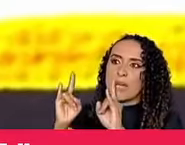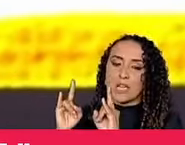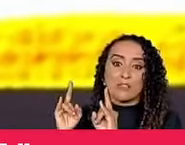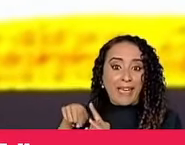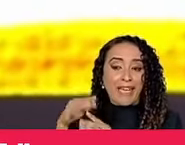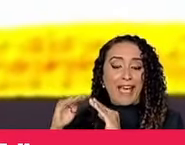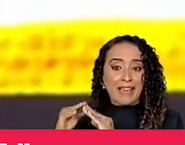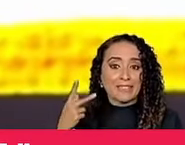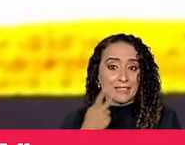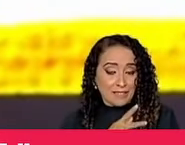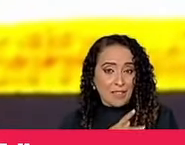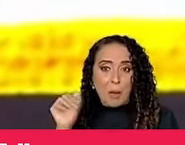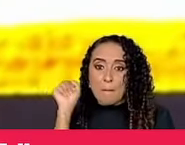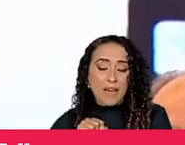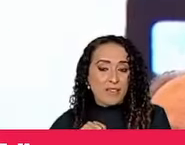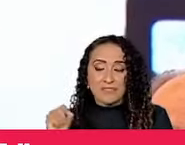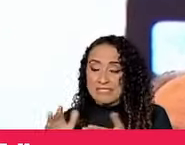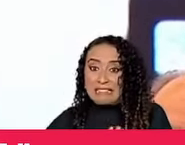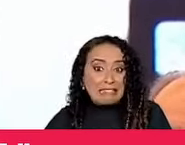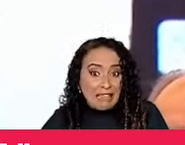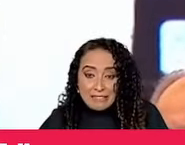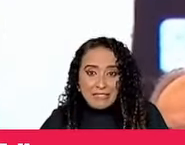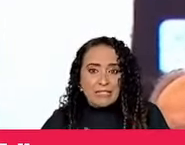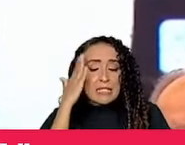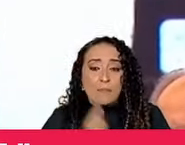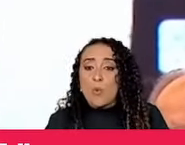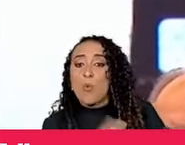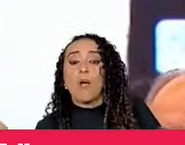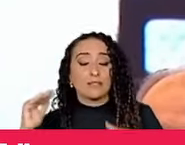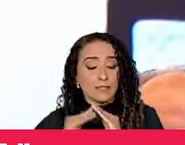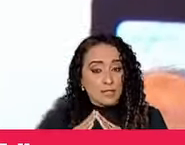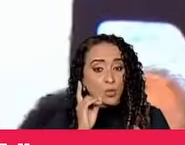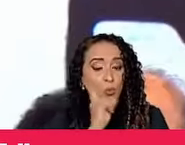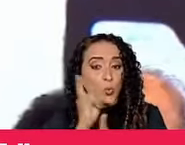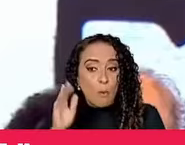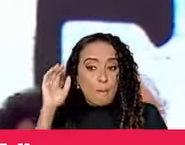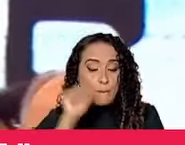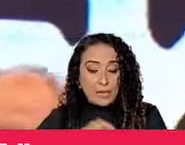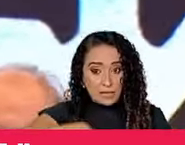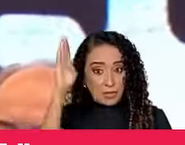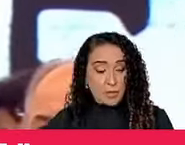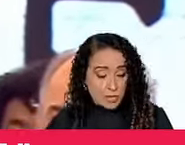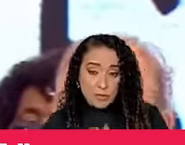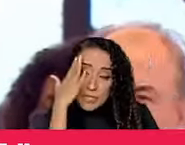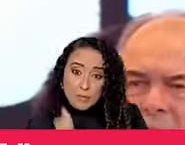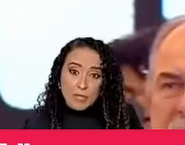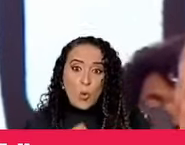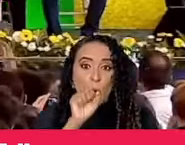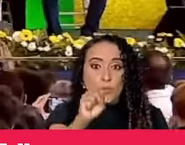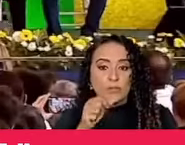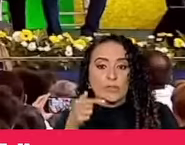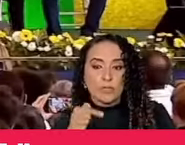parado, sem que fizesse nada nesse país. Sabe quantas casas nós encontramos paralisadas no Brasil, Eduardo Paes?